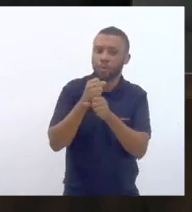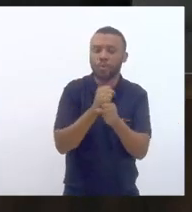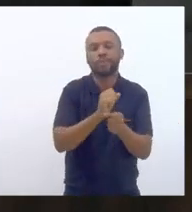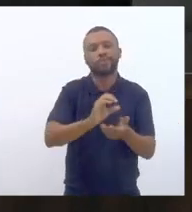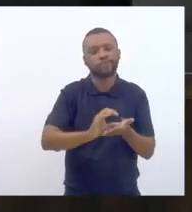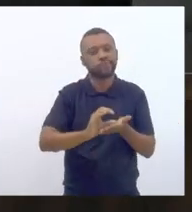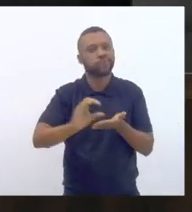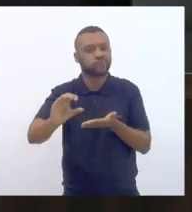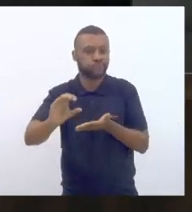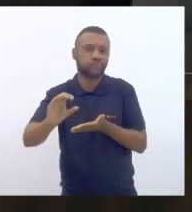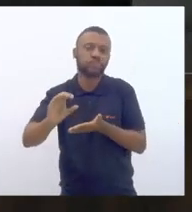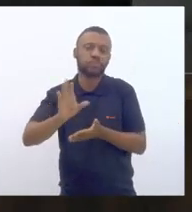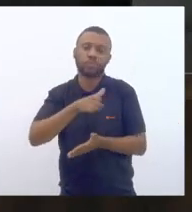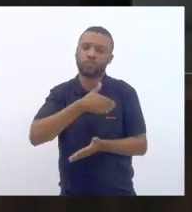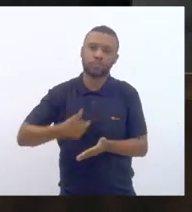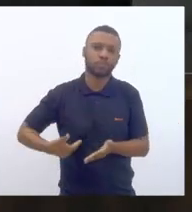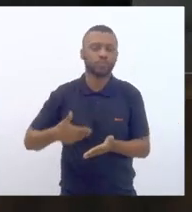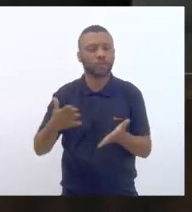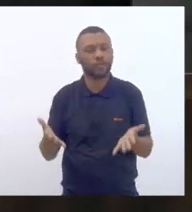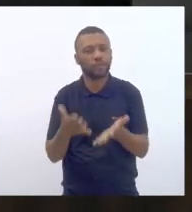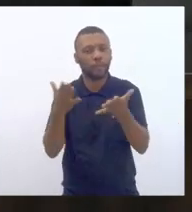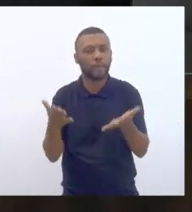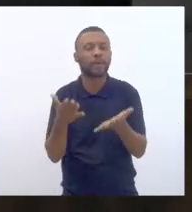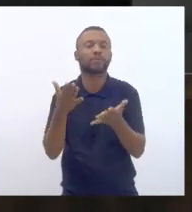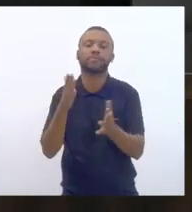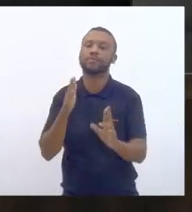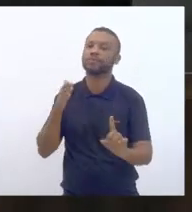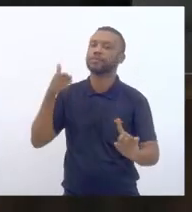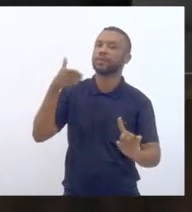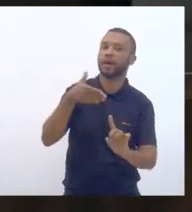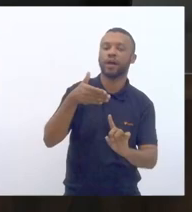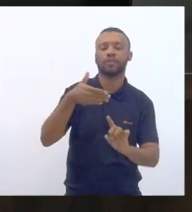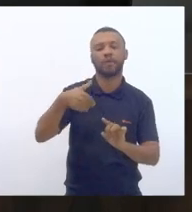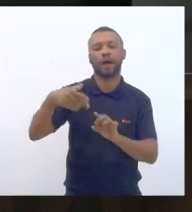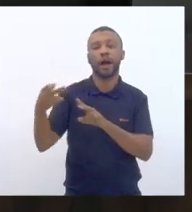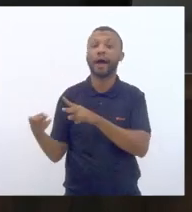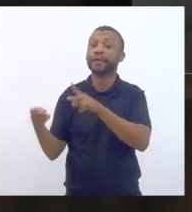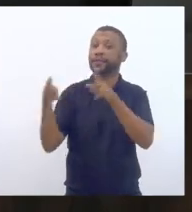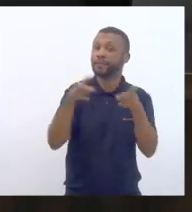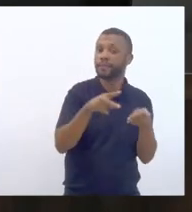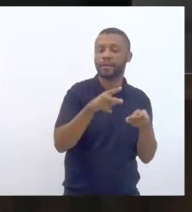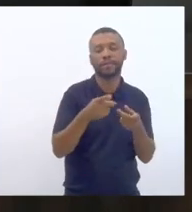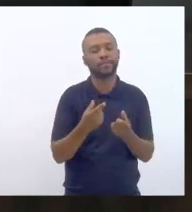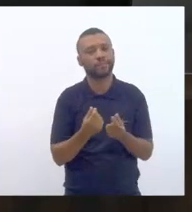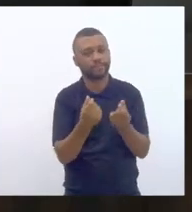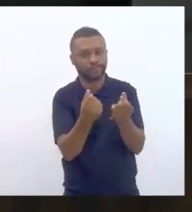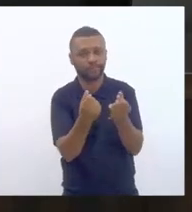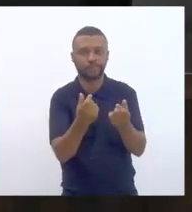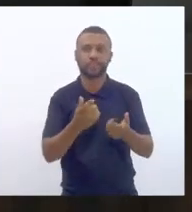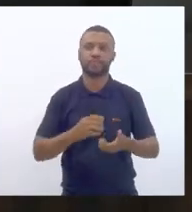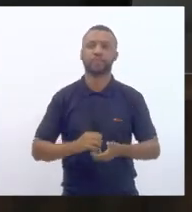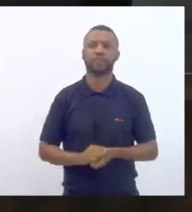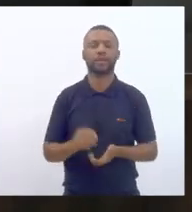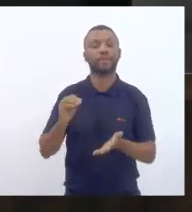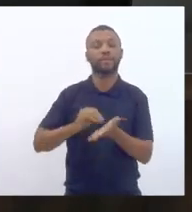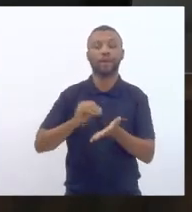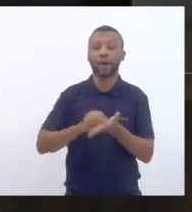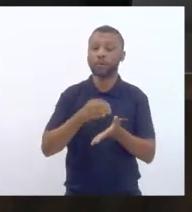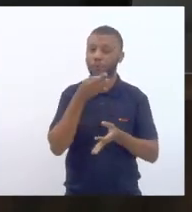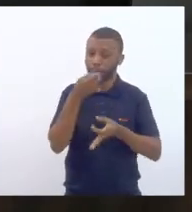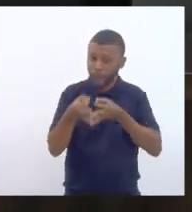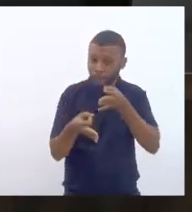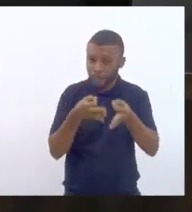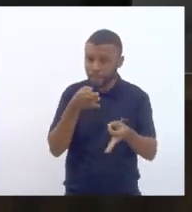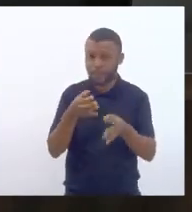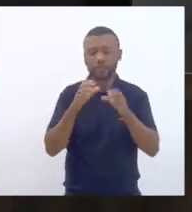recursos públicos estaduais de fomento direto ou indireto à transferência do processo da outras providências. Pendendo de pareceres